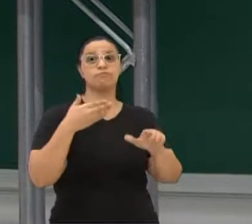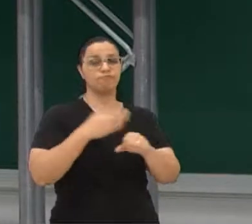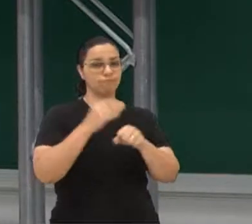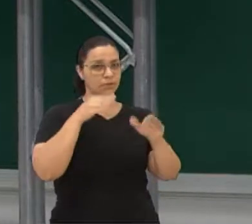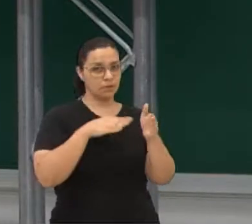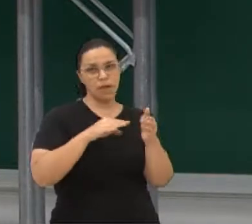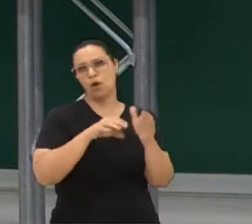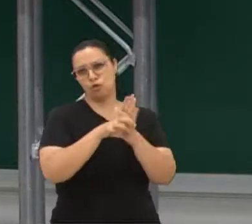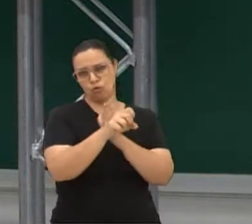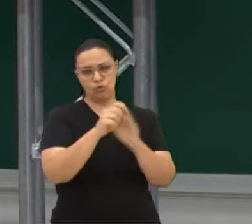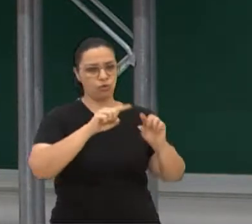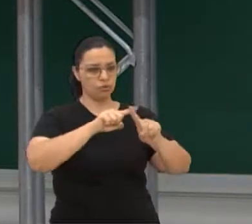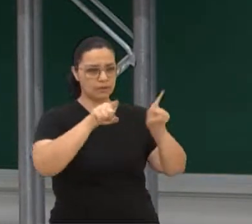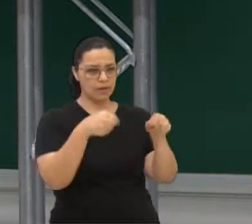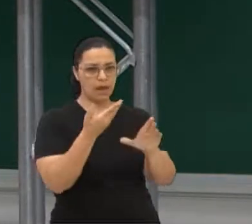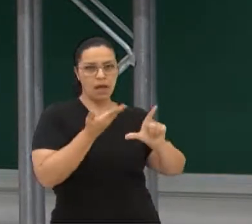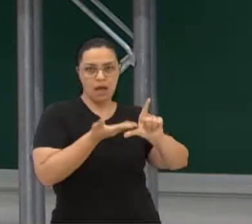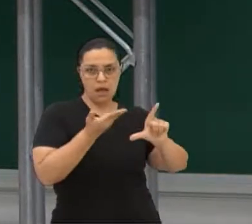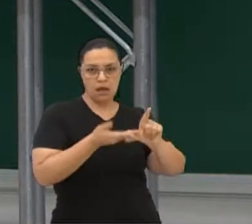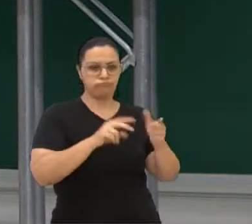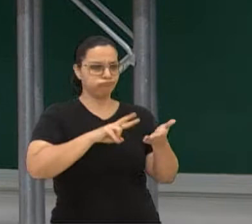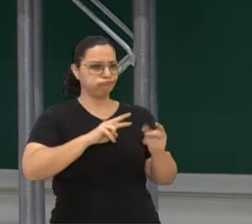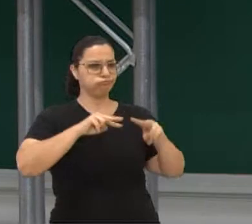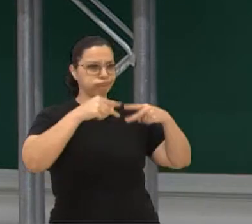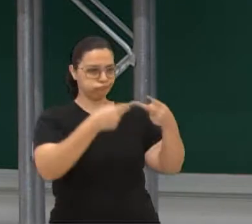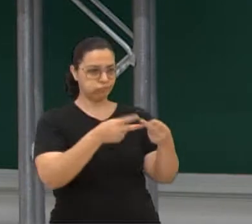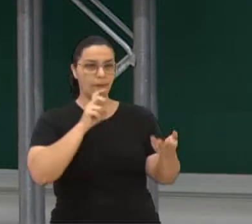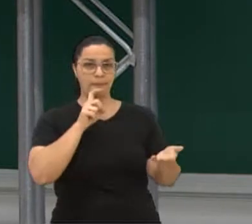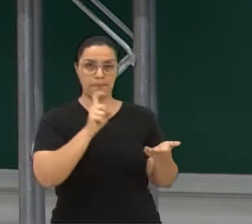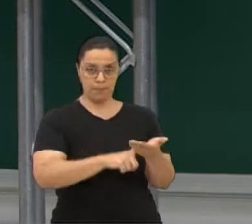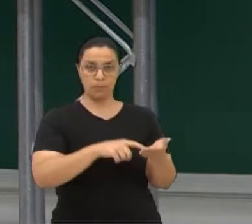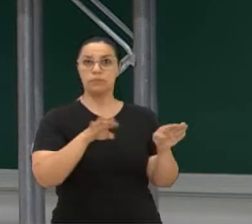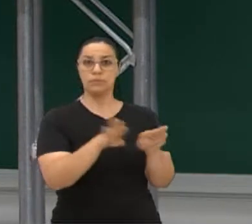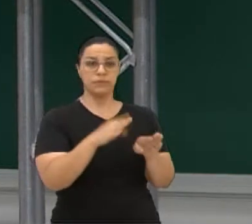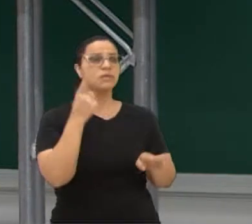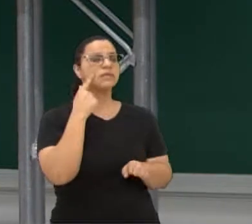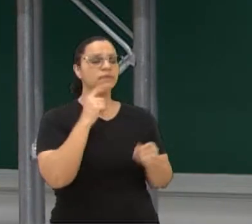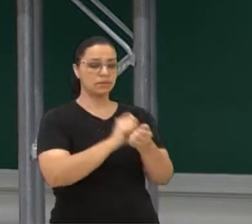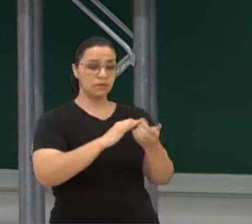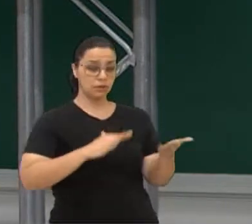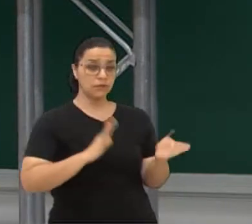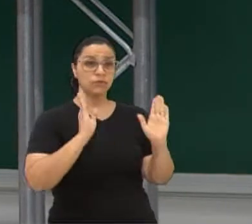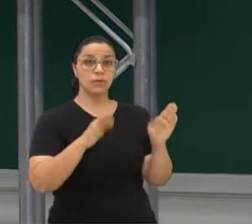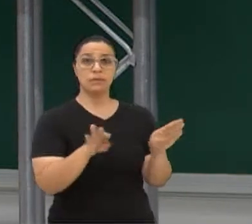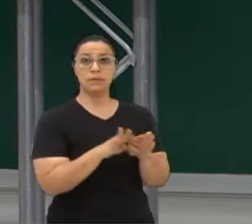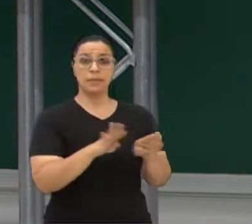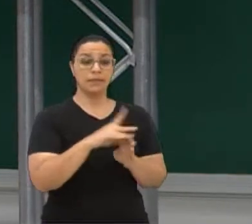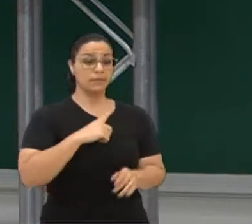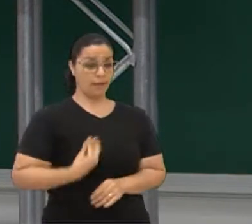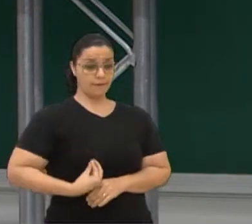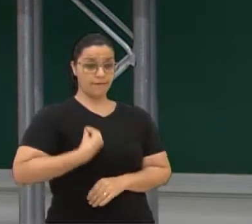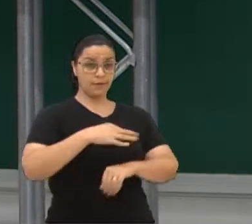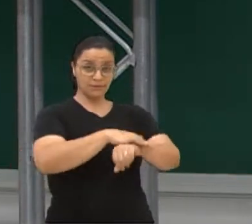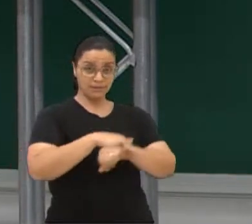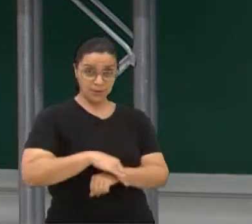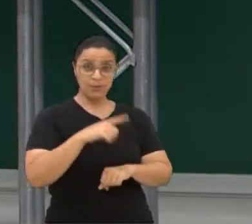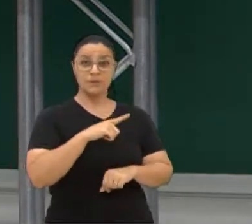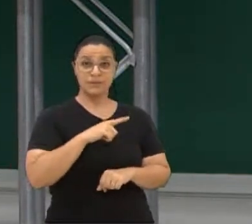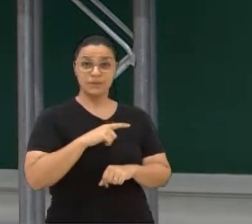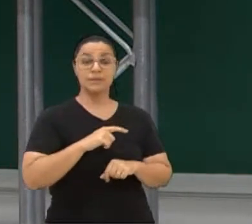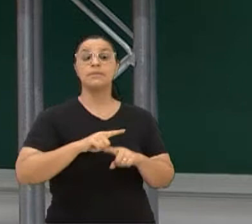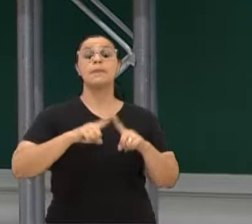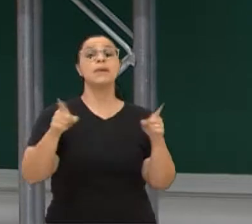acessem o Google classroom OK clique naquele link aí vocês fazem atividades e terão a presença garantida